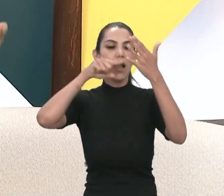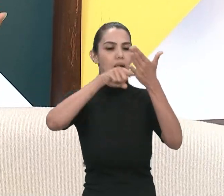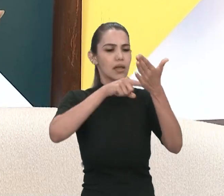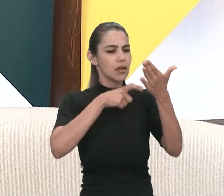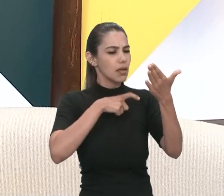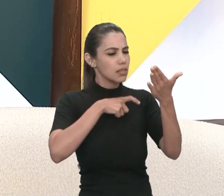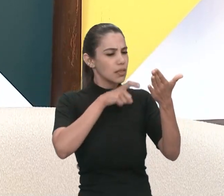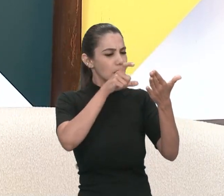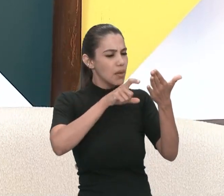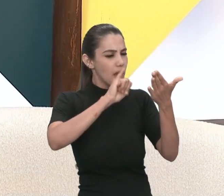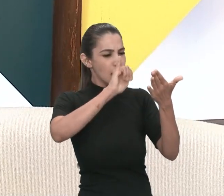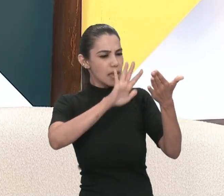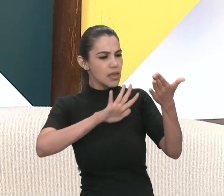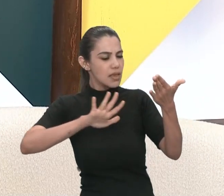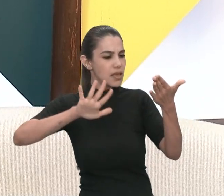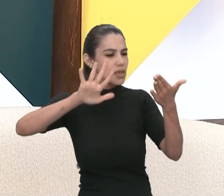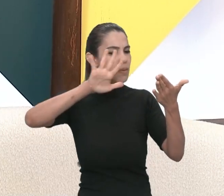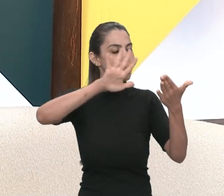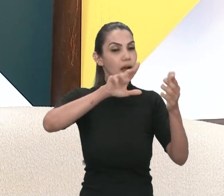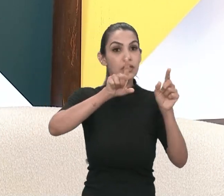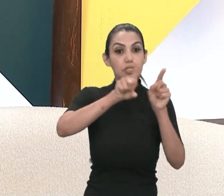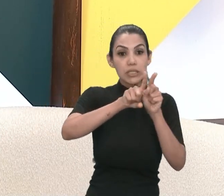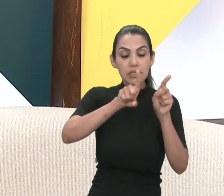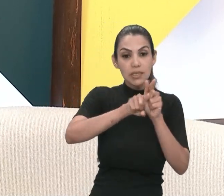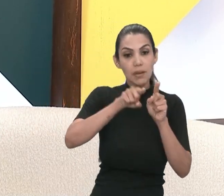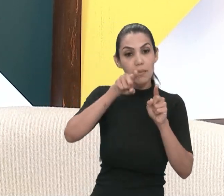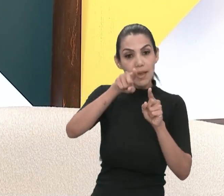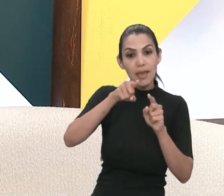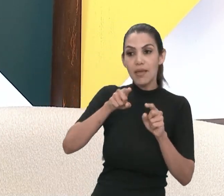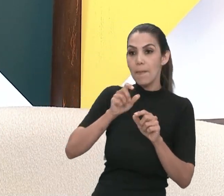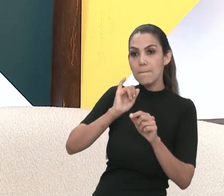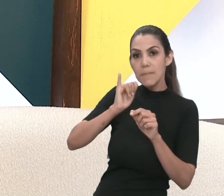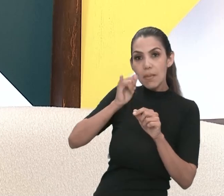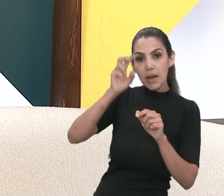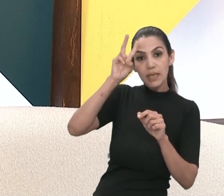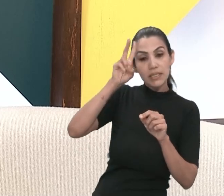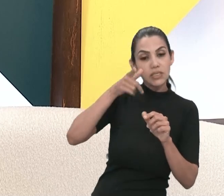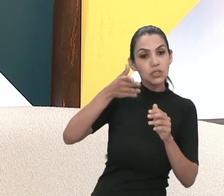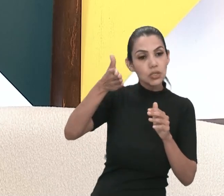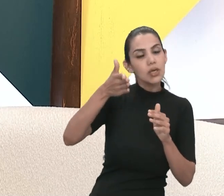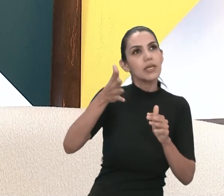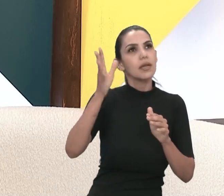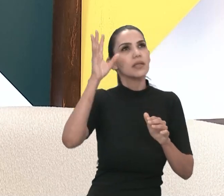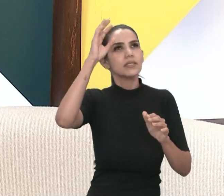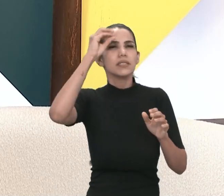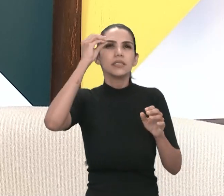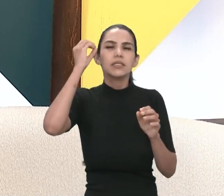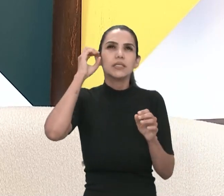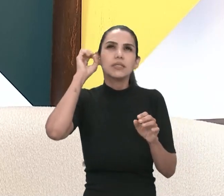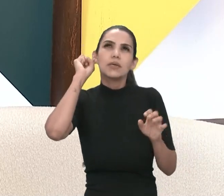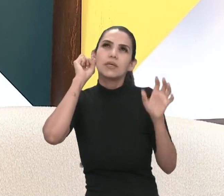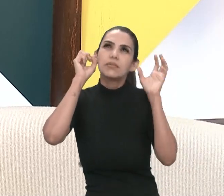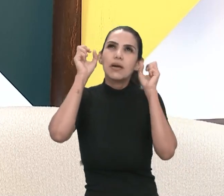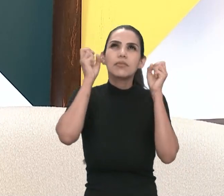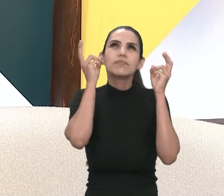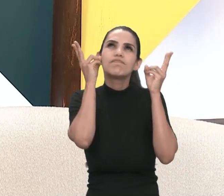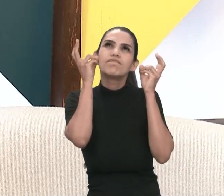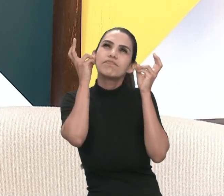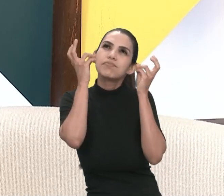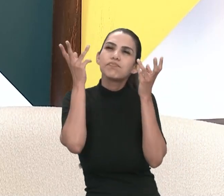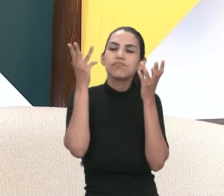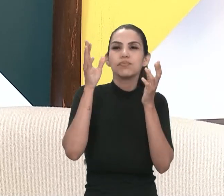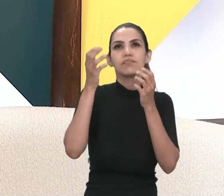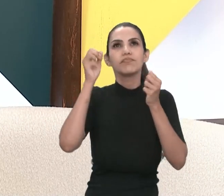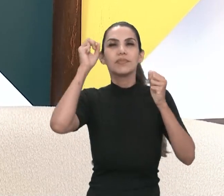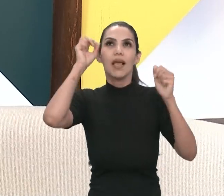e pela escuta dessas histórias, começar a trazer significados que às vezes são de contextos